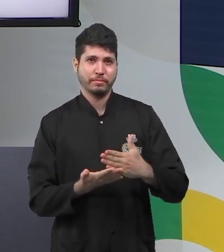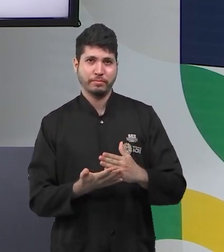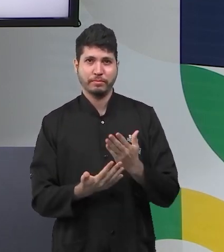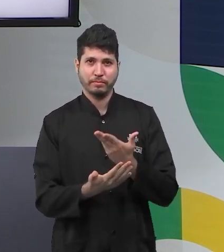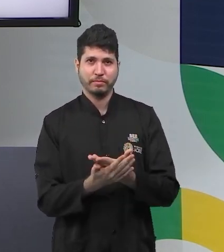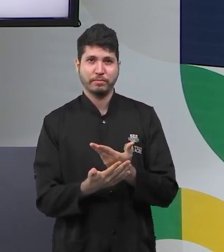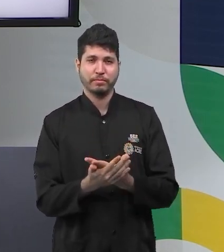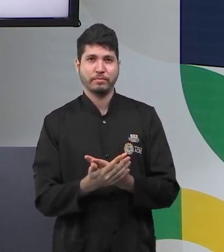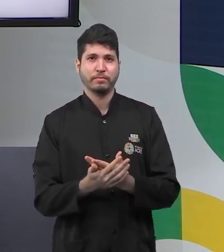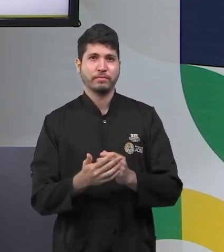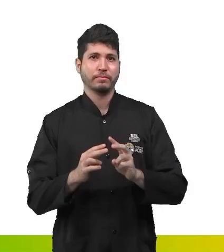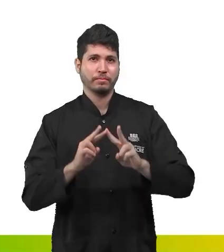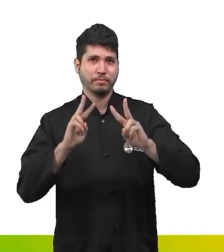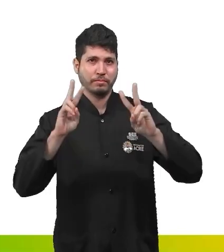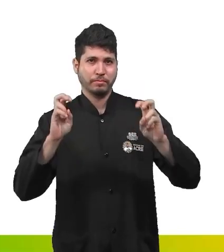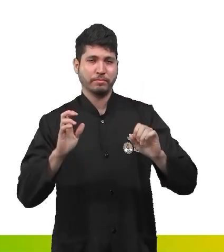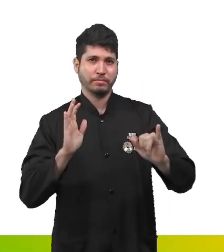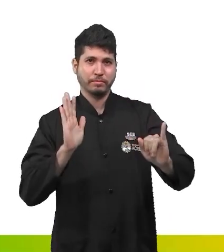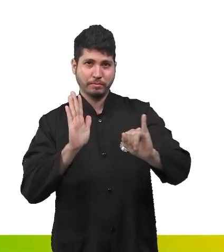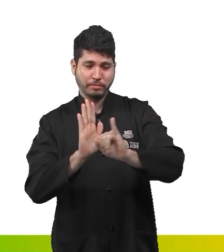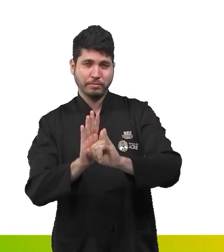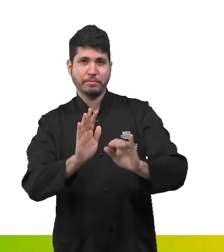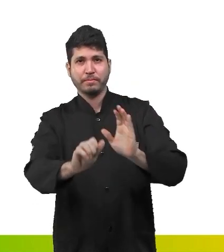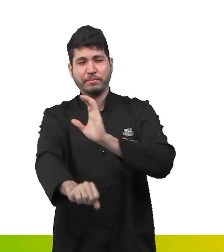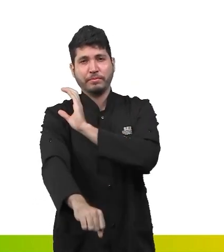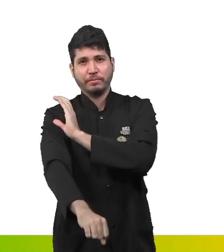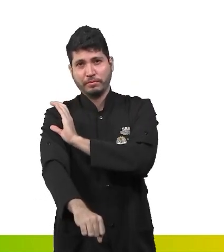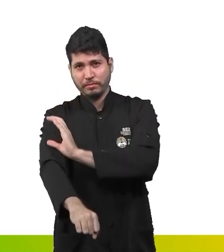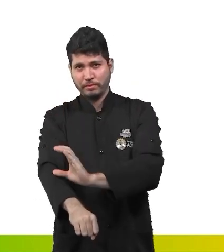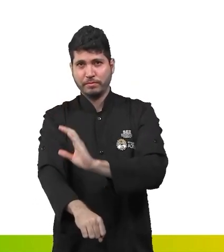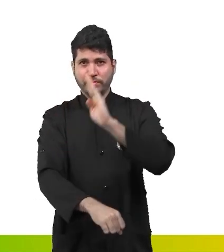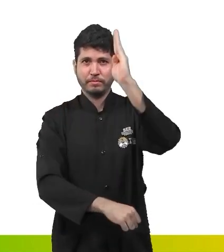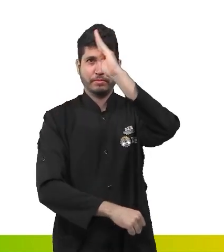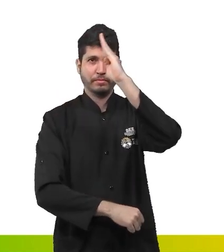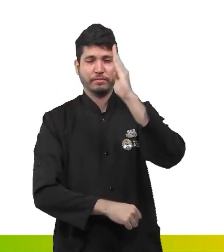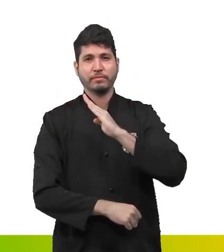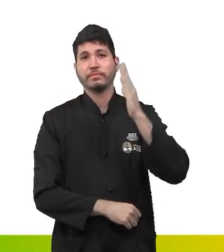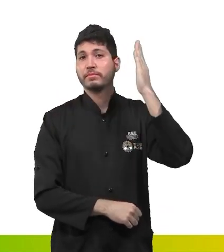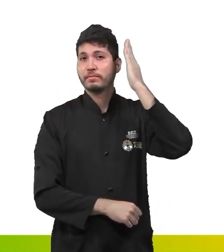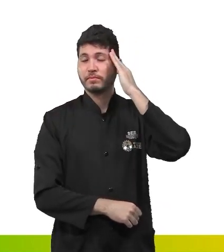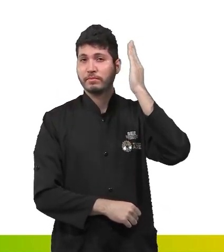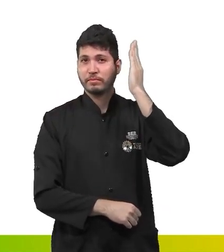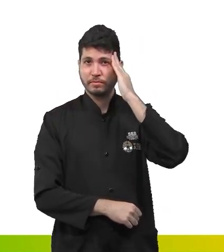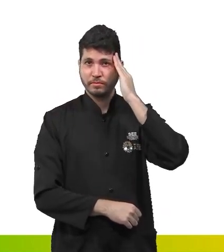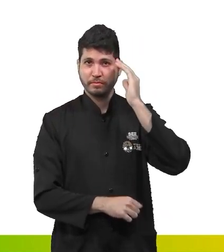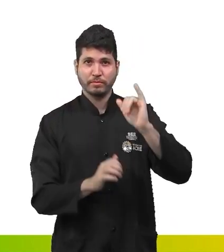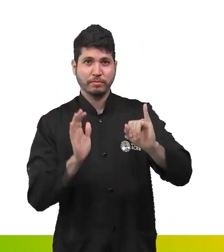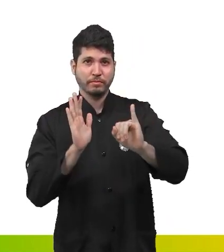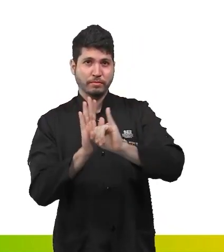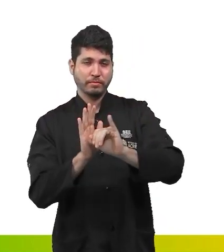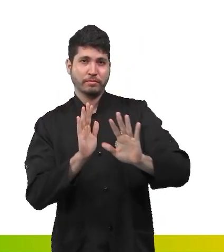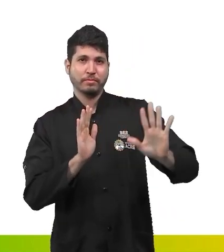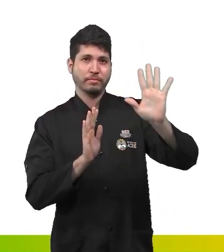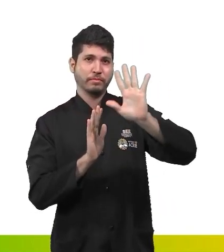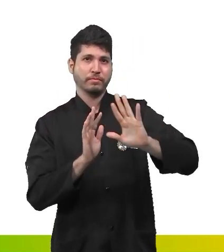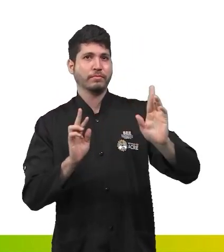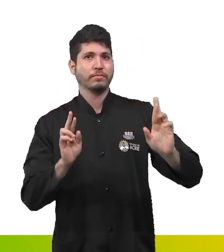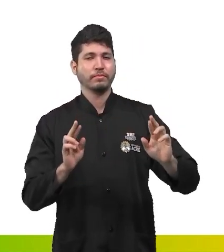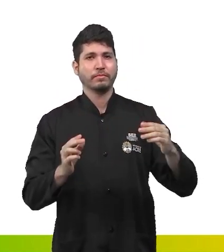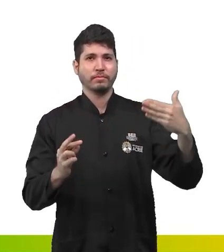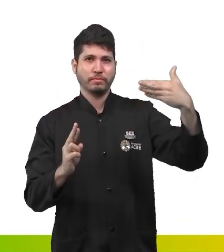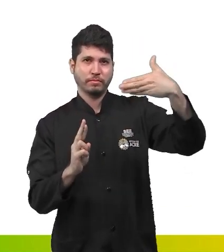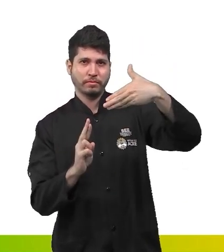abordar um pouco na aula de hoje, identidade cultural do Brasil. Compreender a identidade nacional e sua correlação com